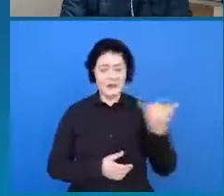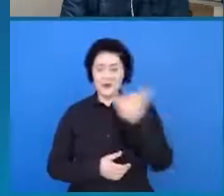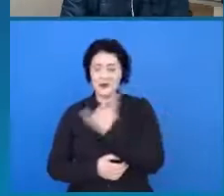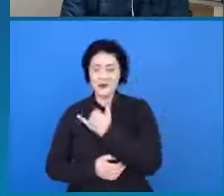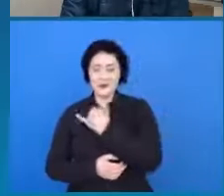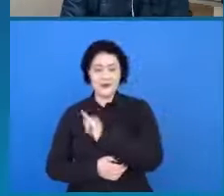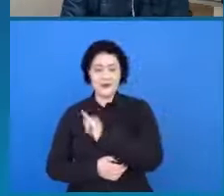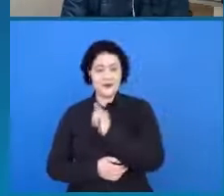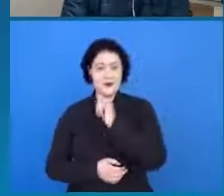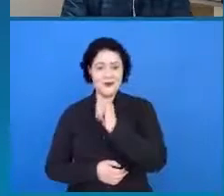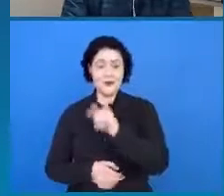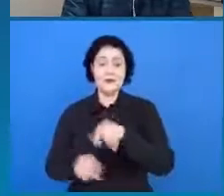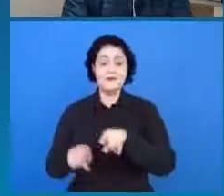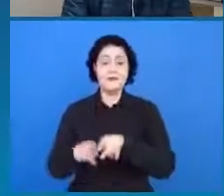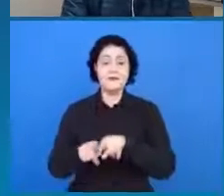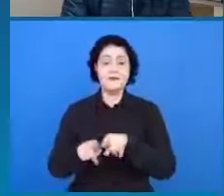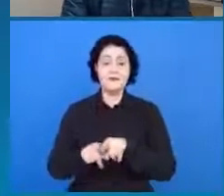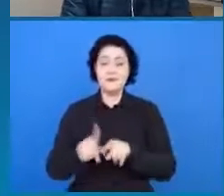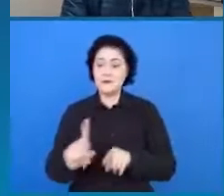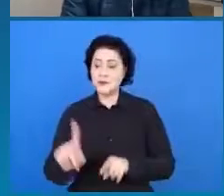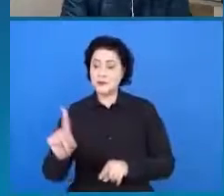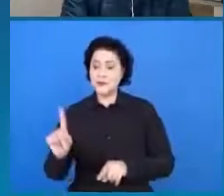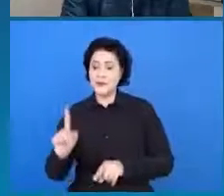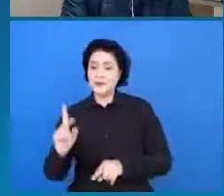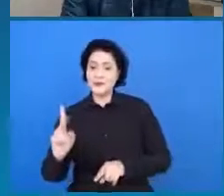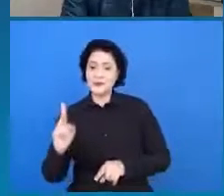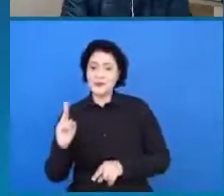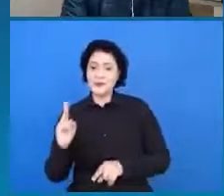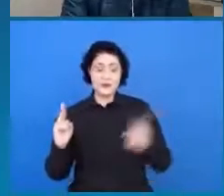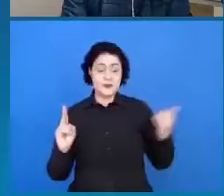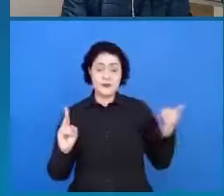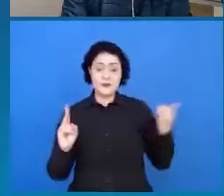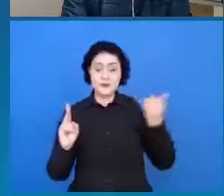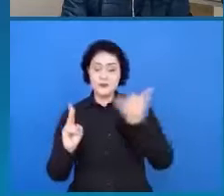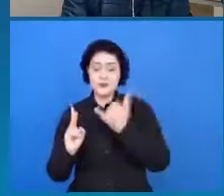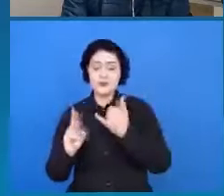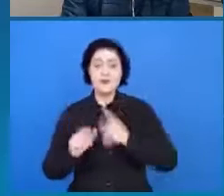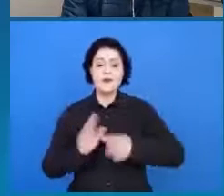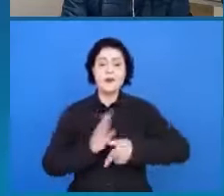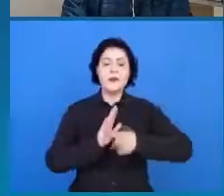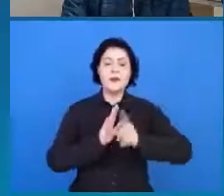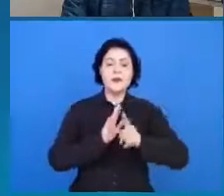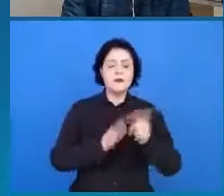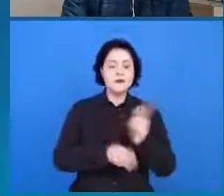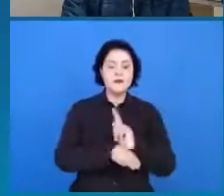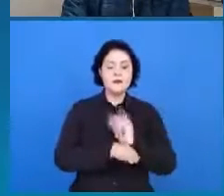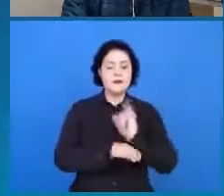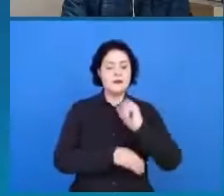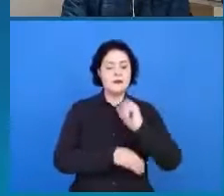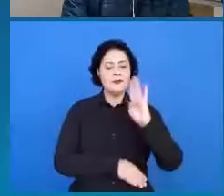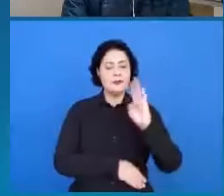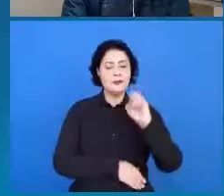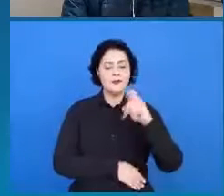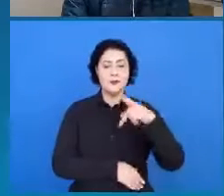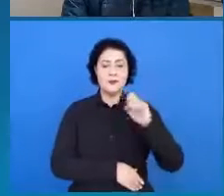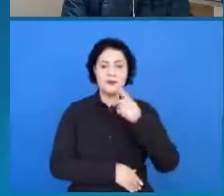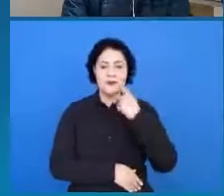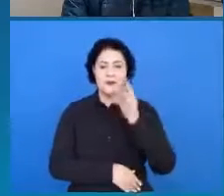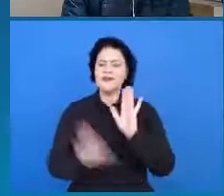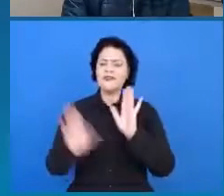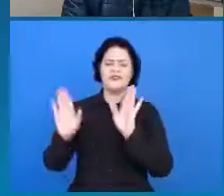trouxe a no outro sócio veio falar comigo e antes mesmo do gerente do IBOPE fala com ele se não